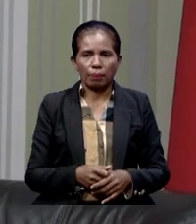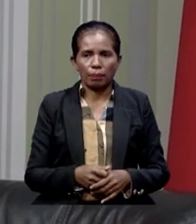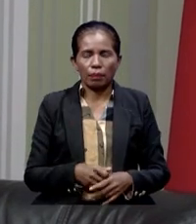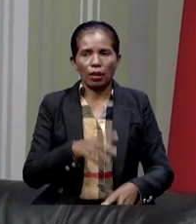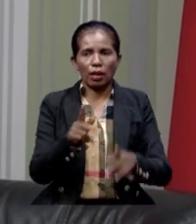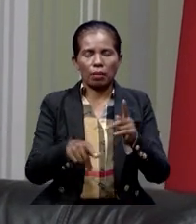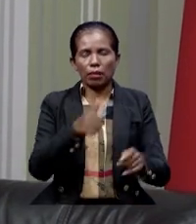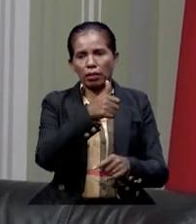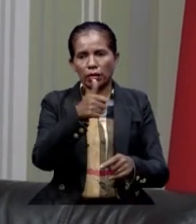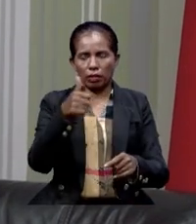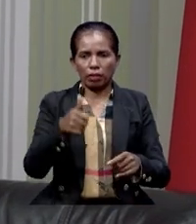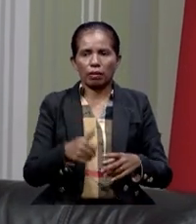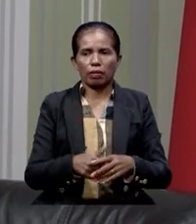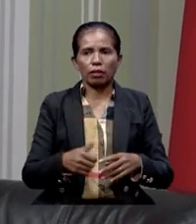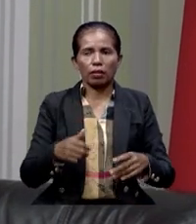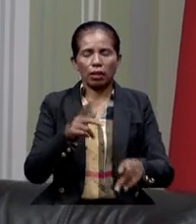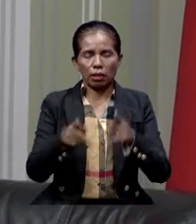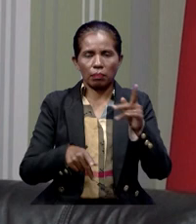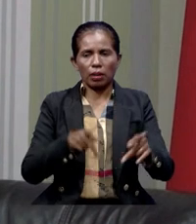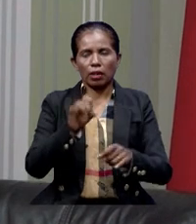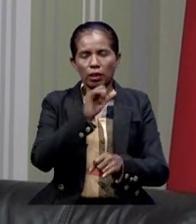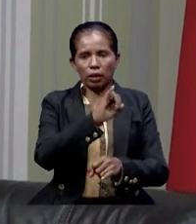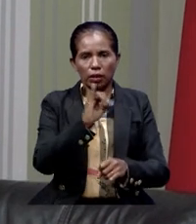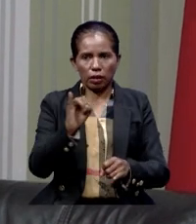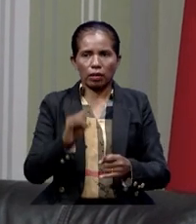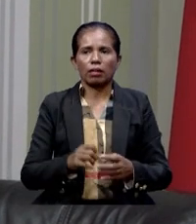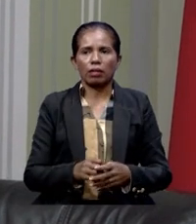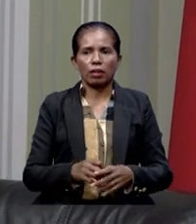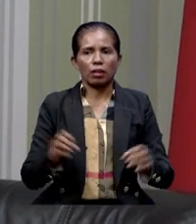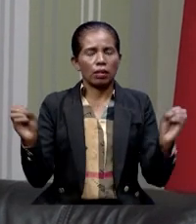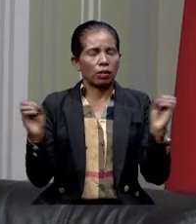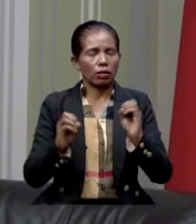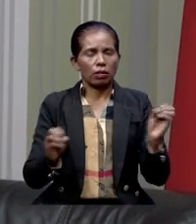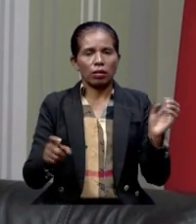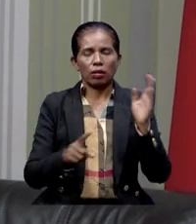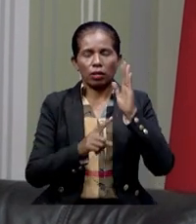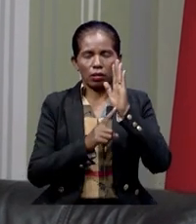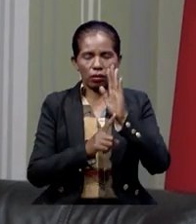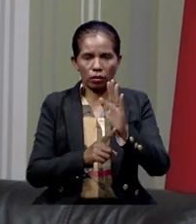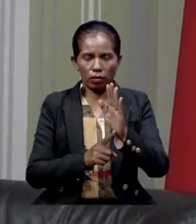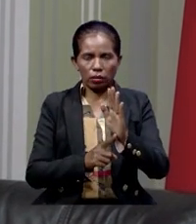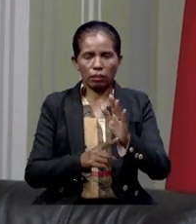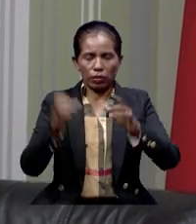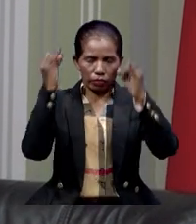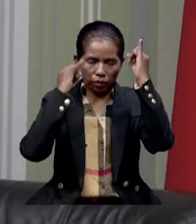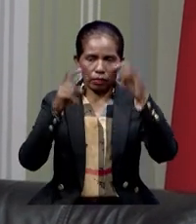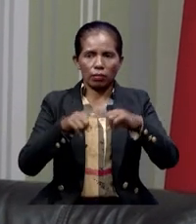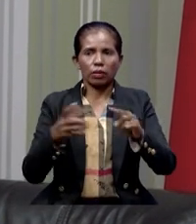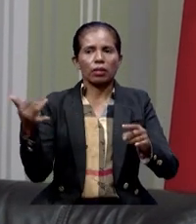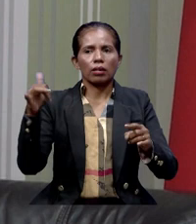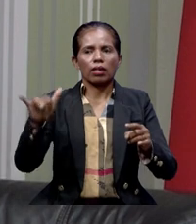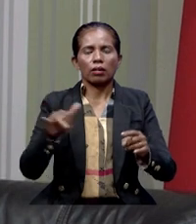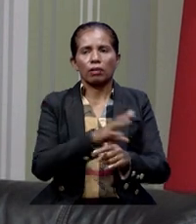uma ideia, cidadão ideia. Lá os anamédias sai consumidor da informação. Mas é se iramos